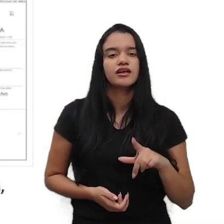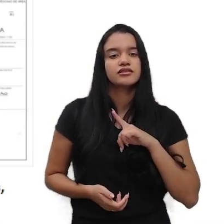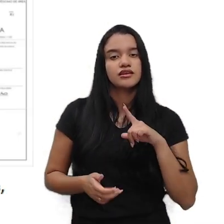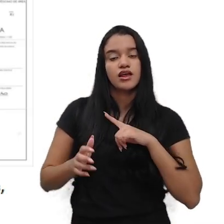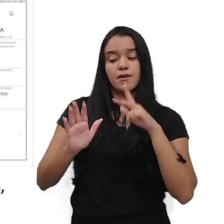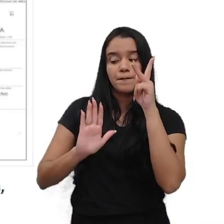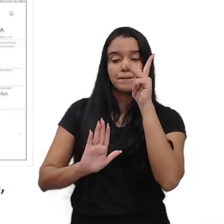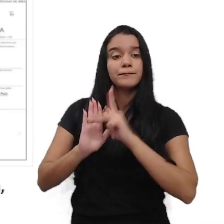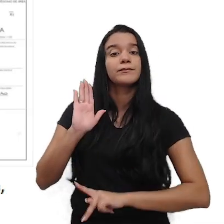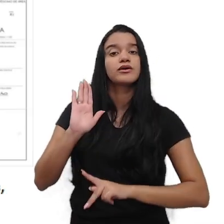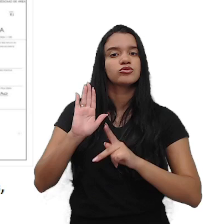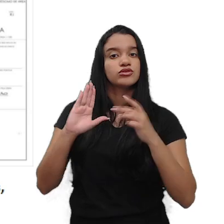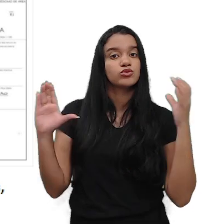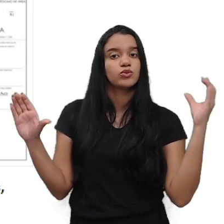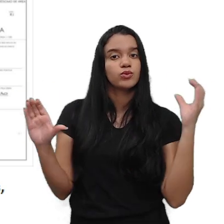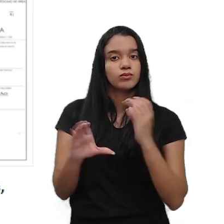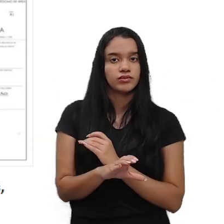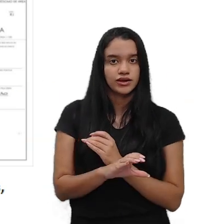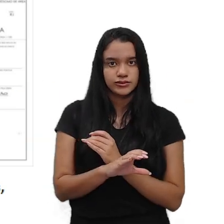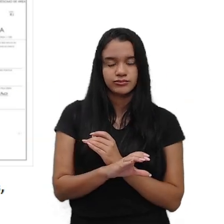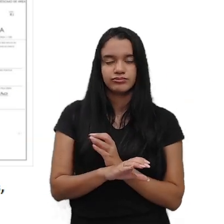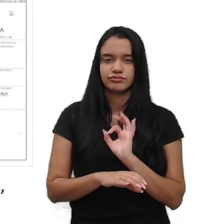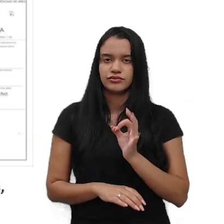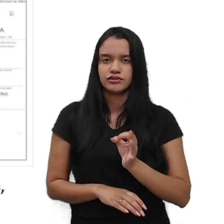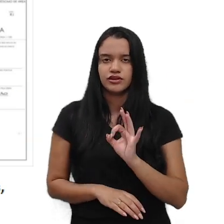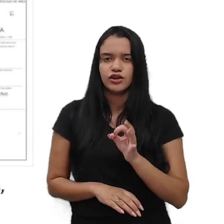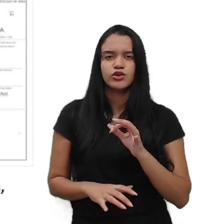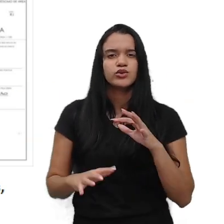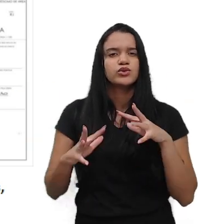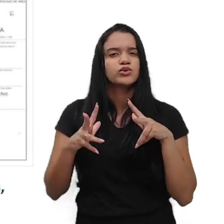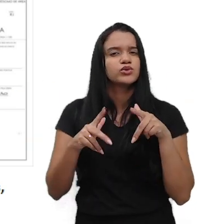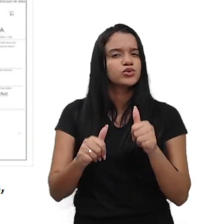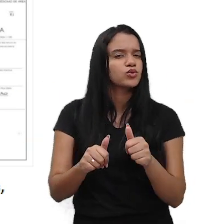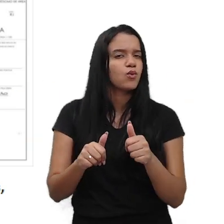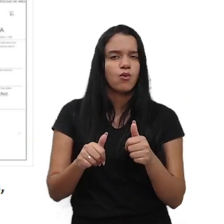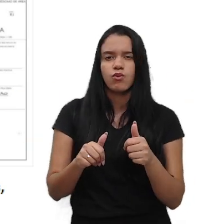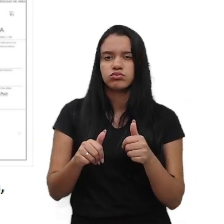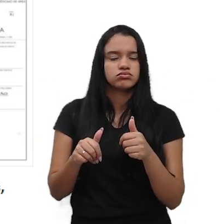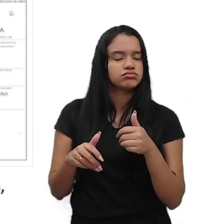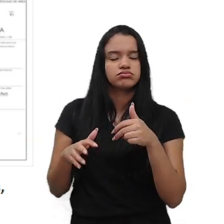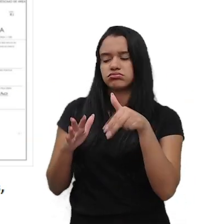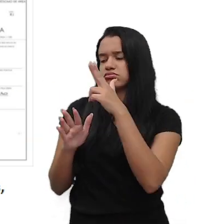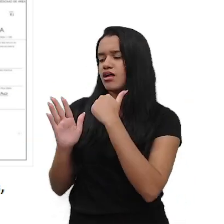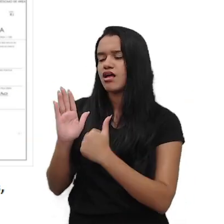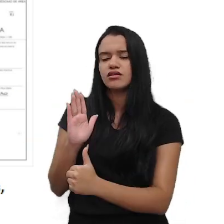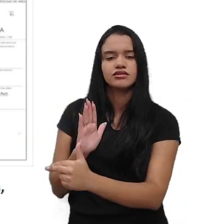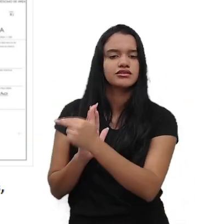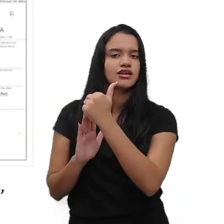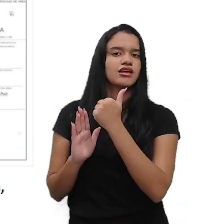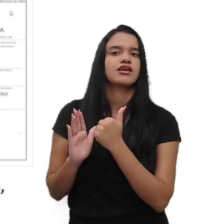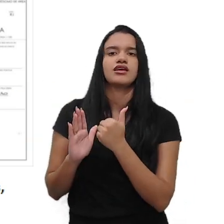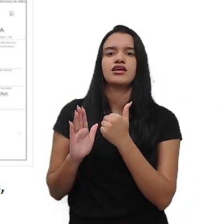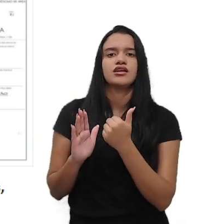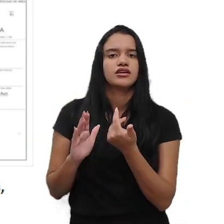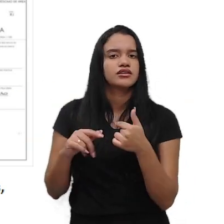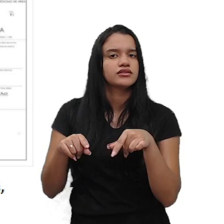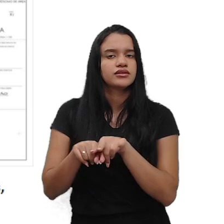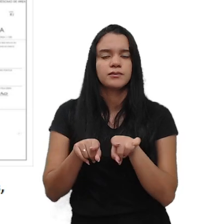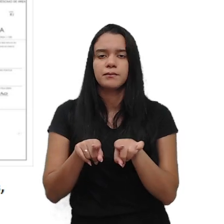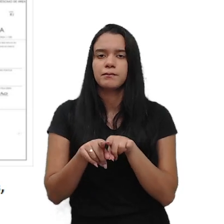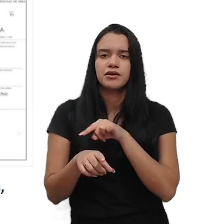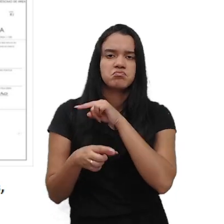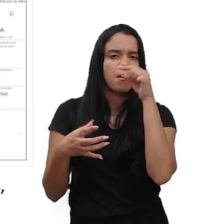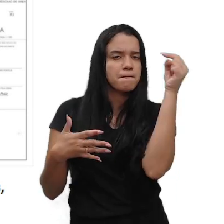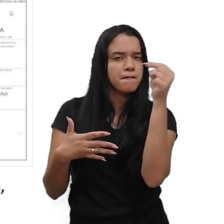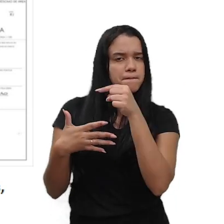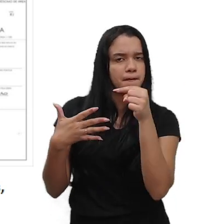projeto arquitetônico completo, né, com todas as plantas, planta baixa, locação, planta dos pavimentos,